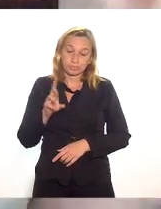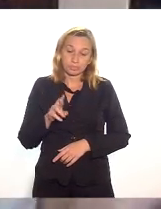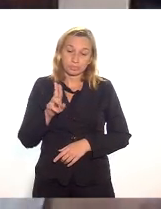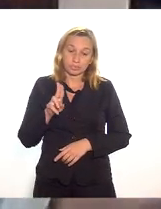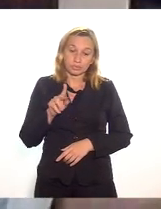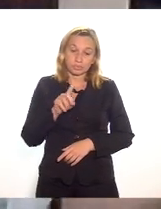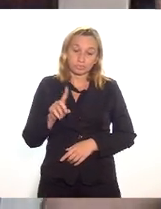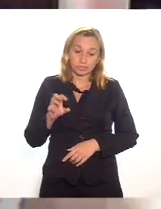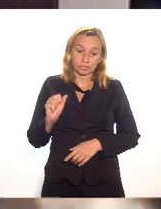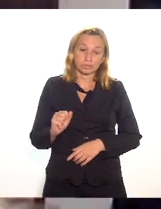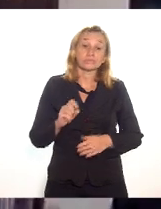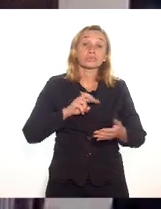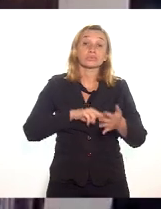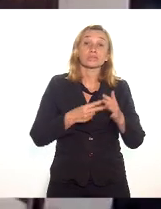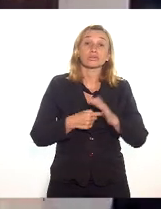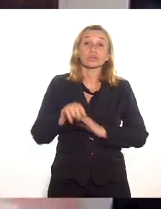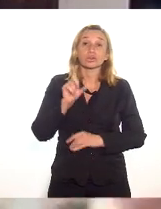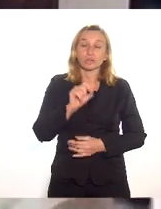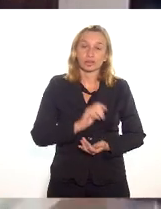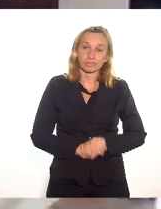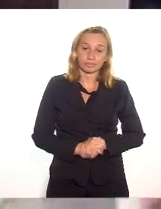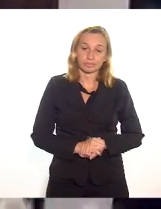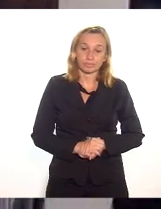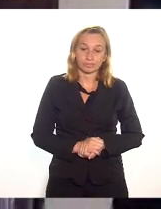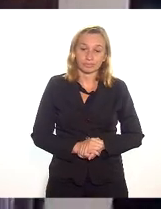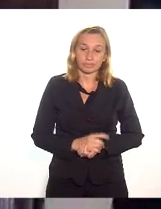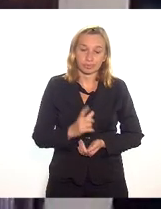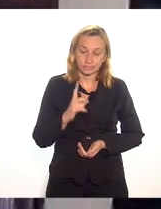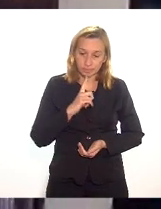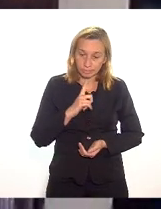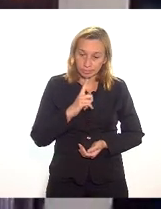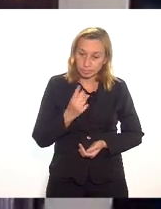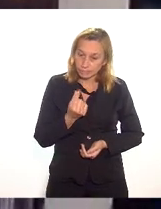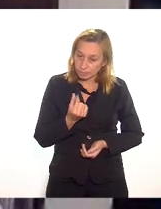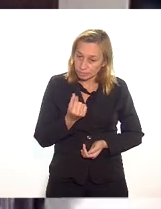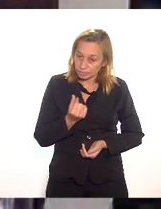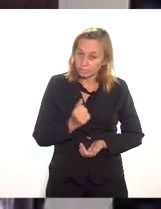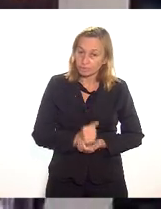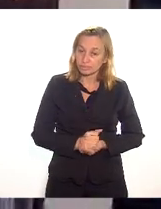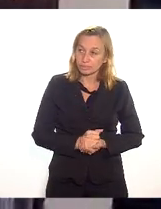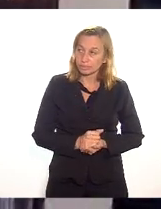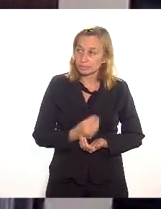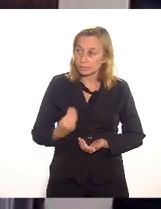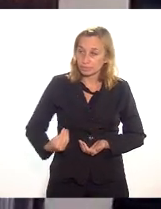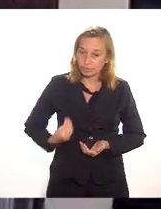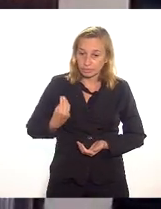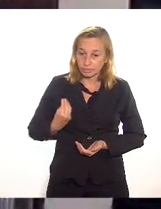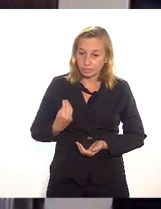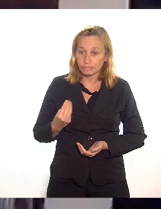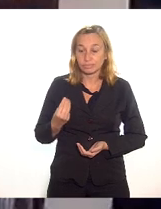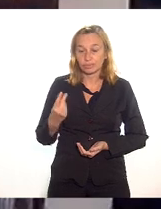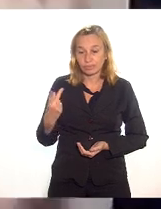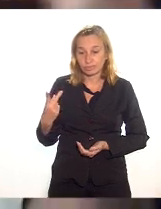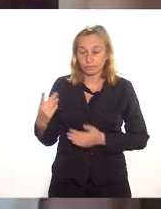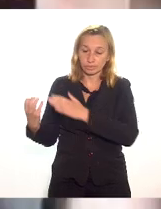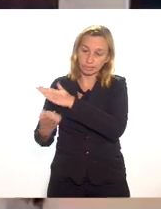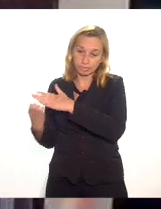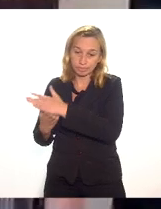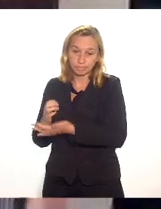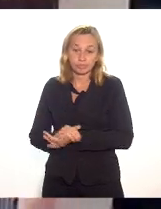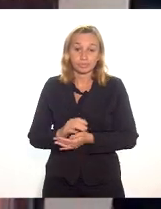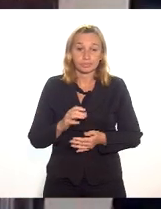que significa? Você ter uma contribuição para a existência da harmonização social. A